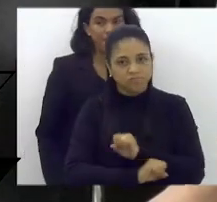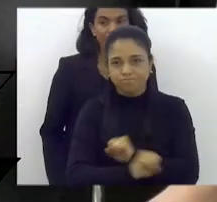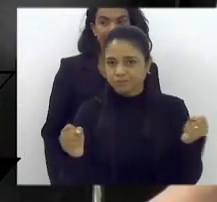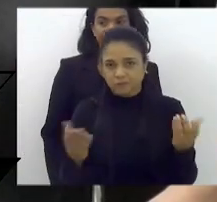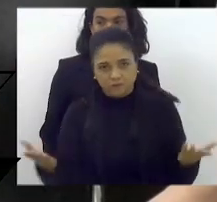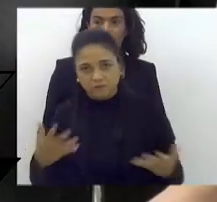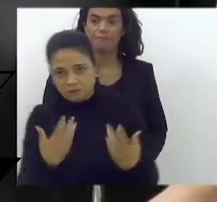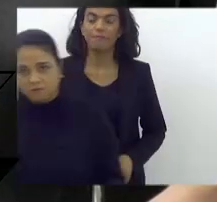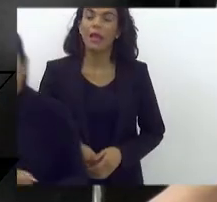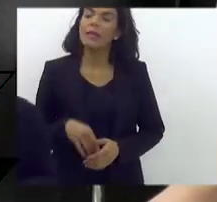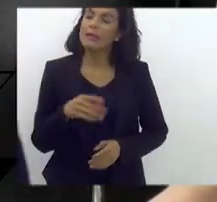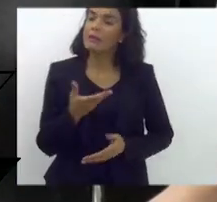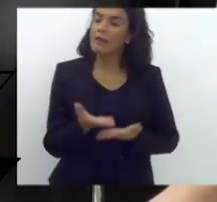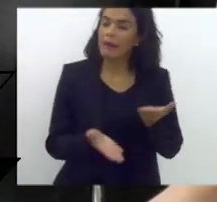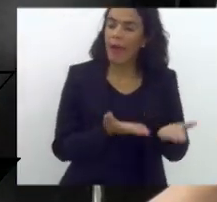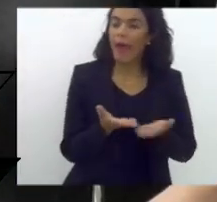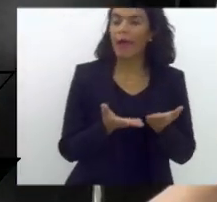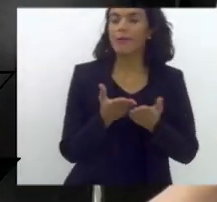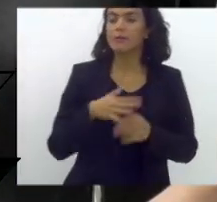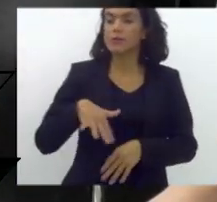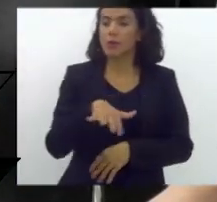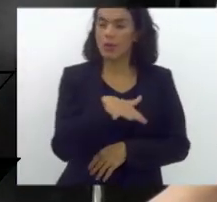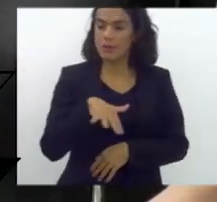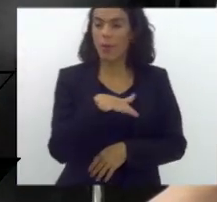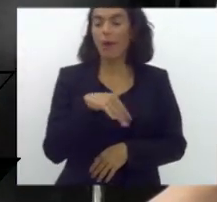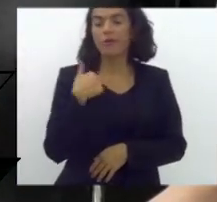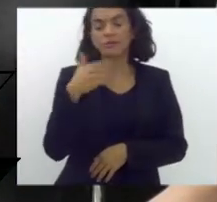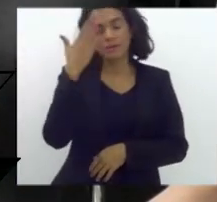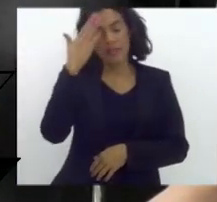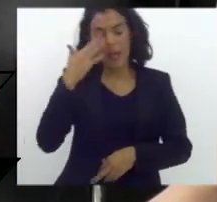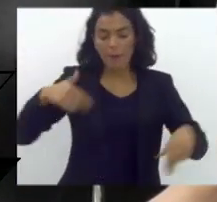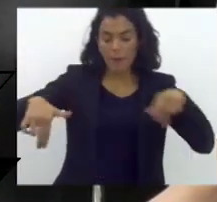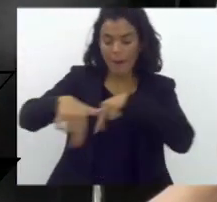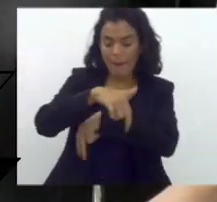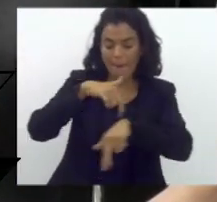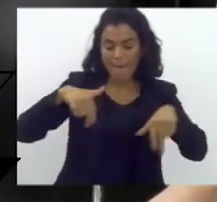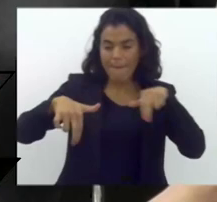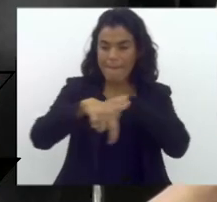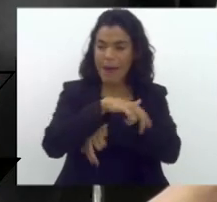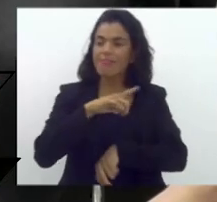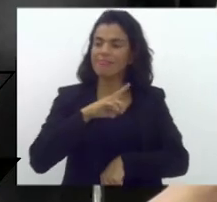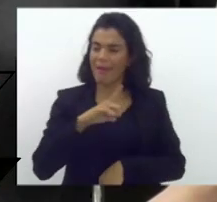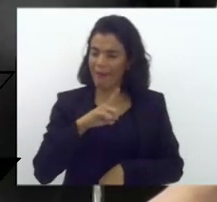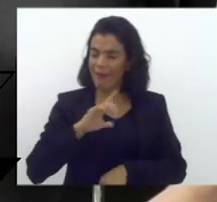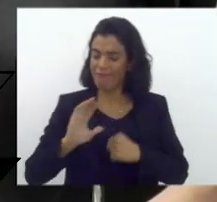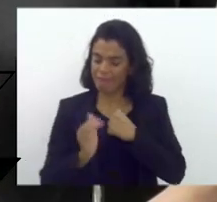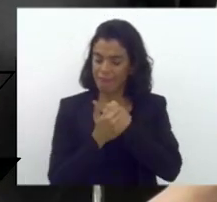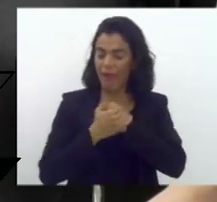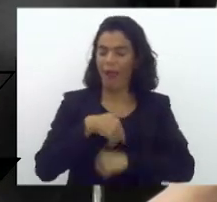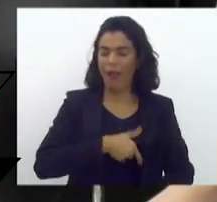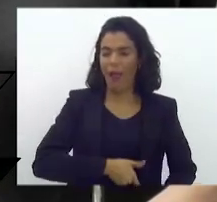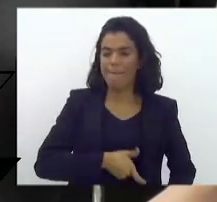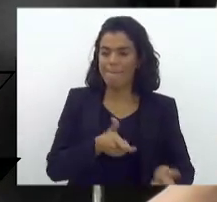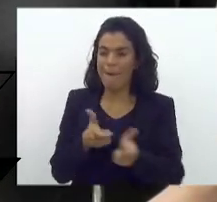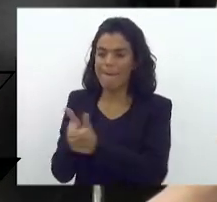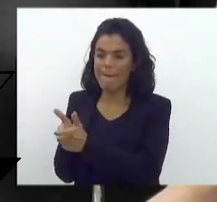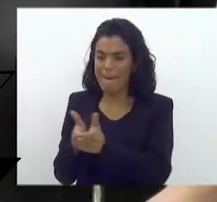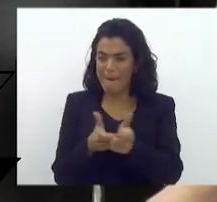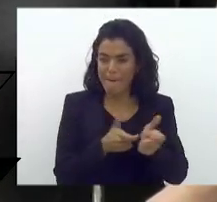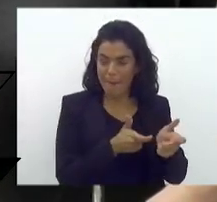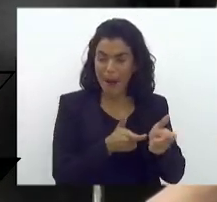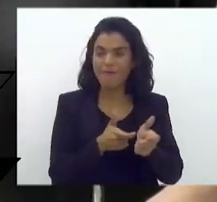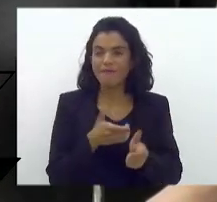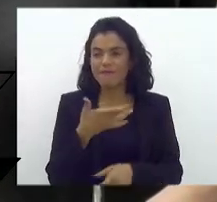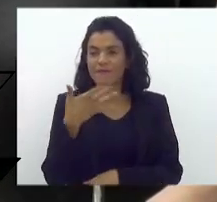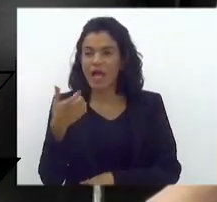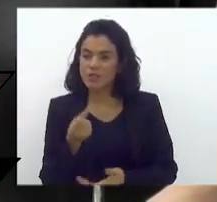que o projeto do deputado trata numa das questões sensíveis. A gente sabe que a circulação de armas é um problema, né, da nossa sociedade, o fácil